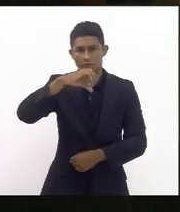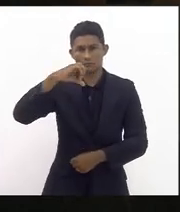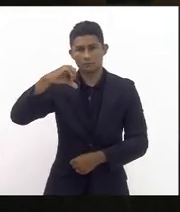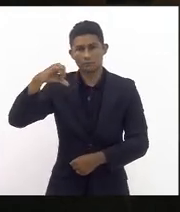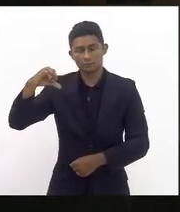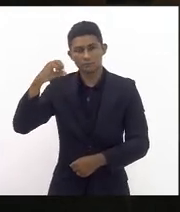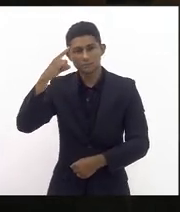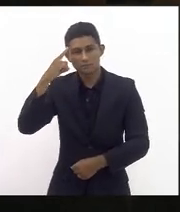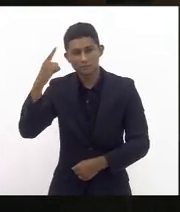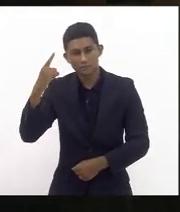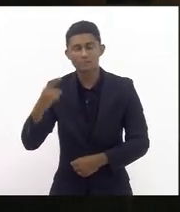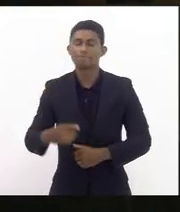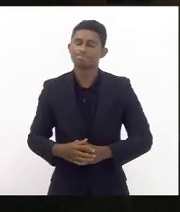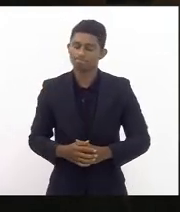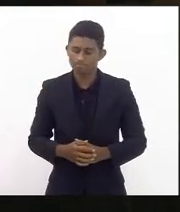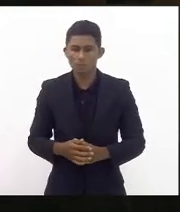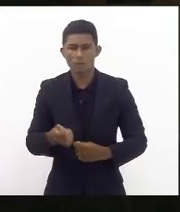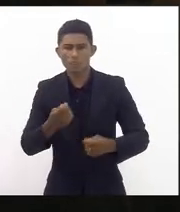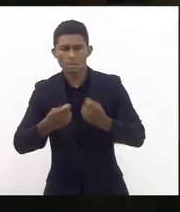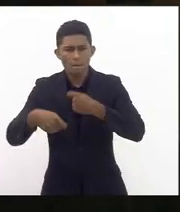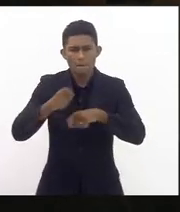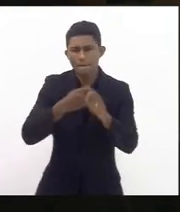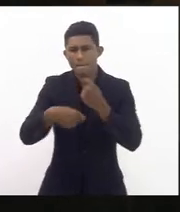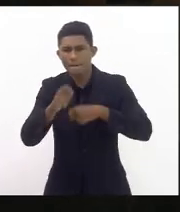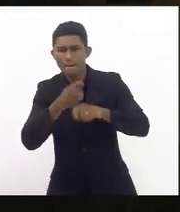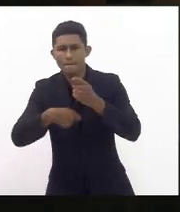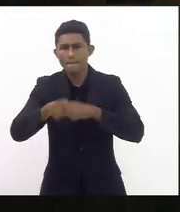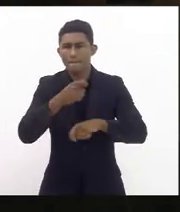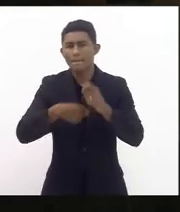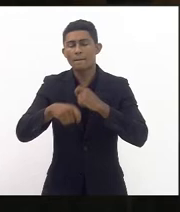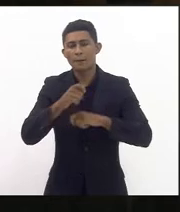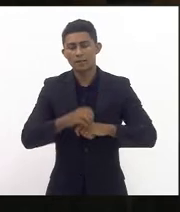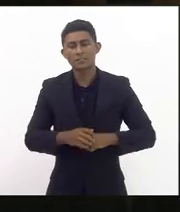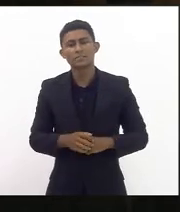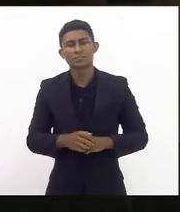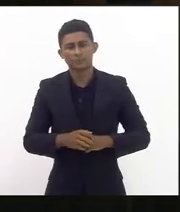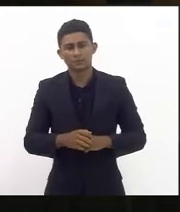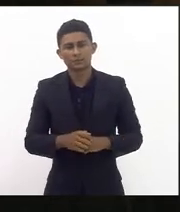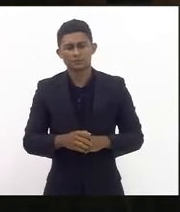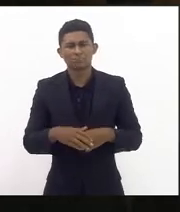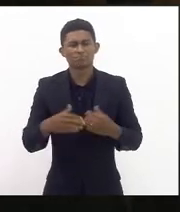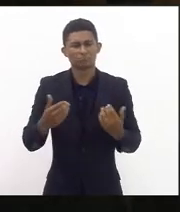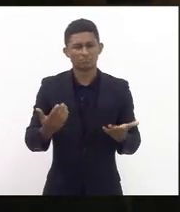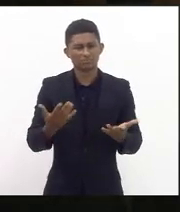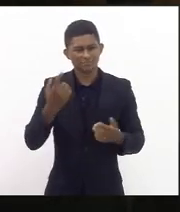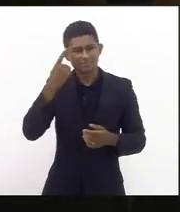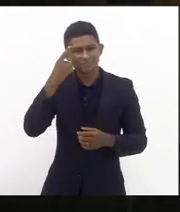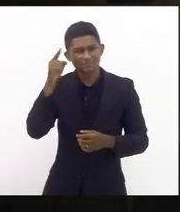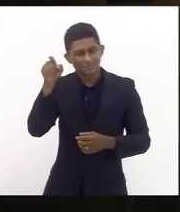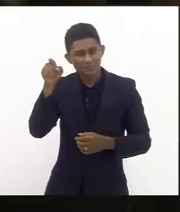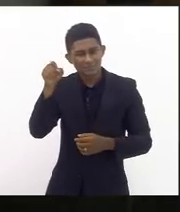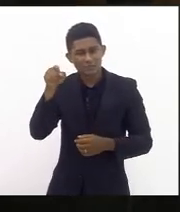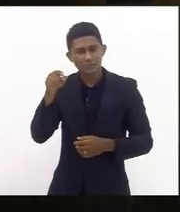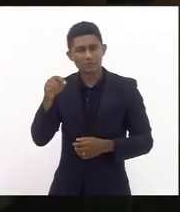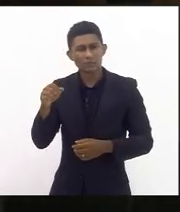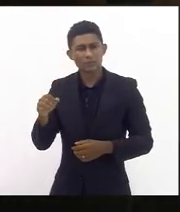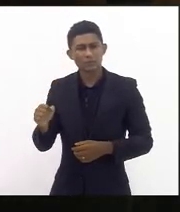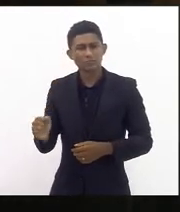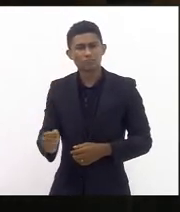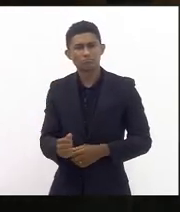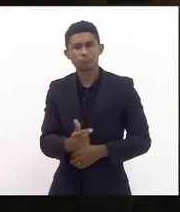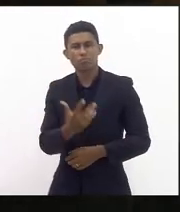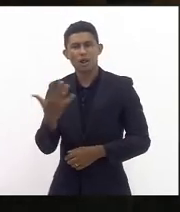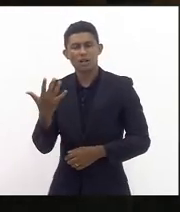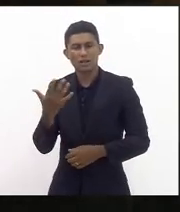1999. Uma negociação que, sob o ponto de vista numérico, não do tamanho